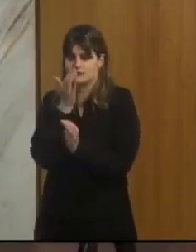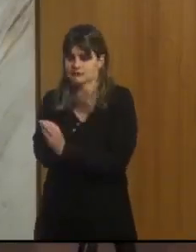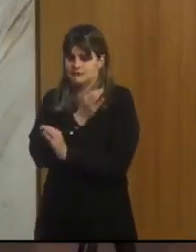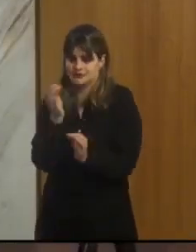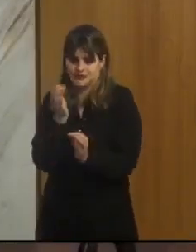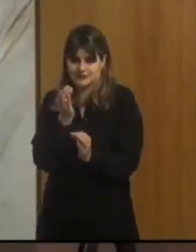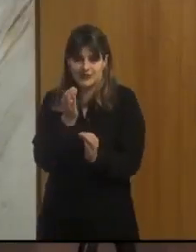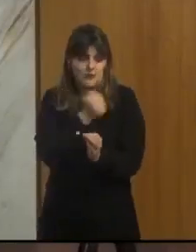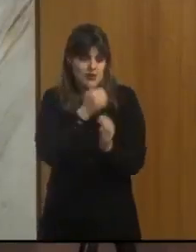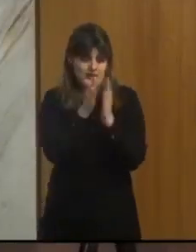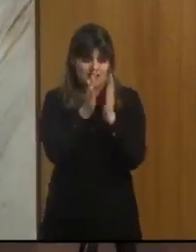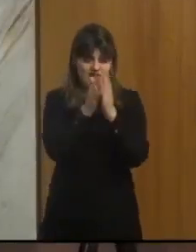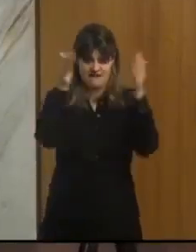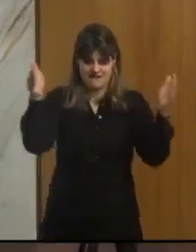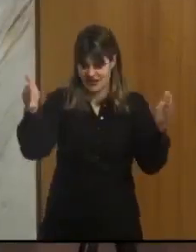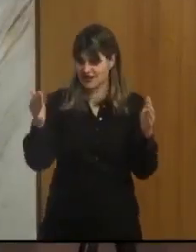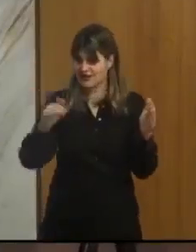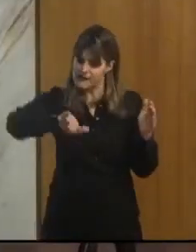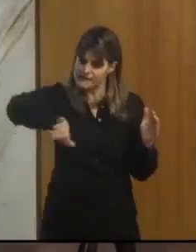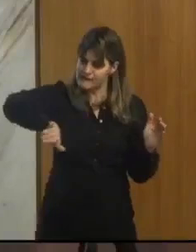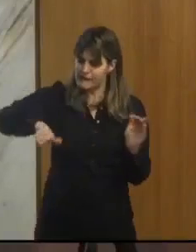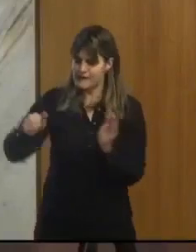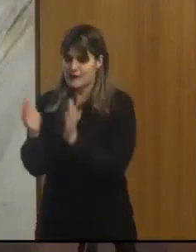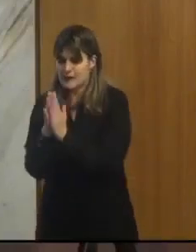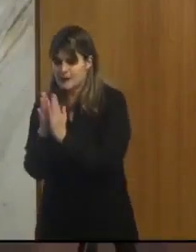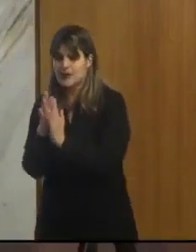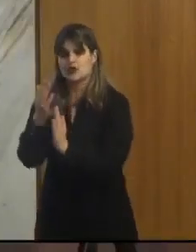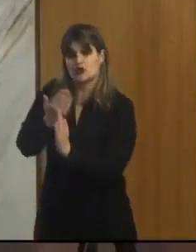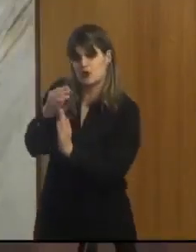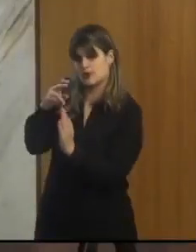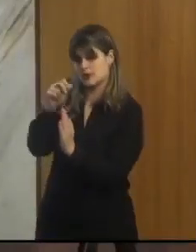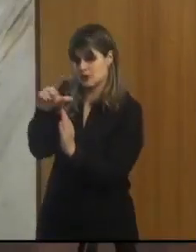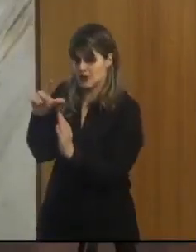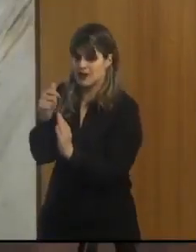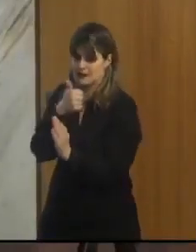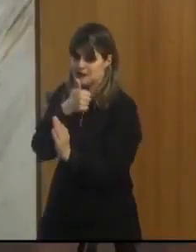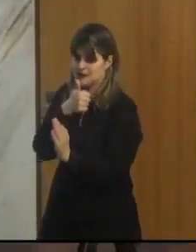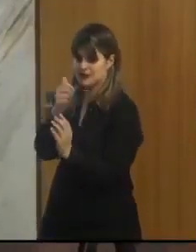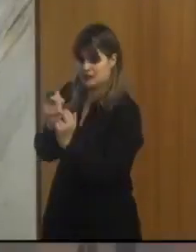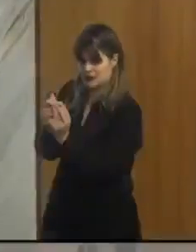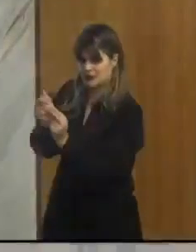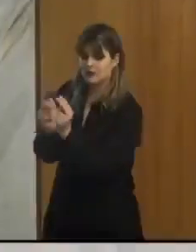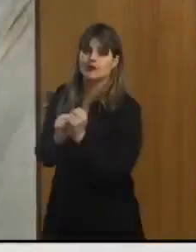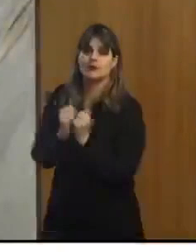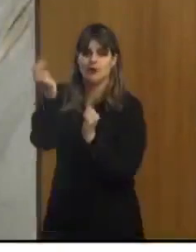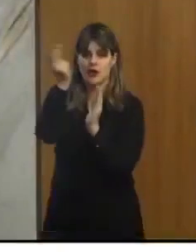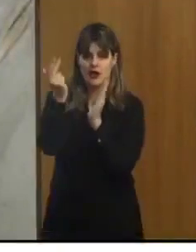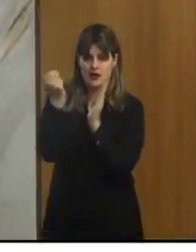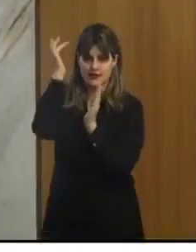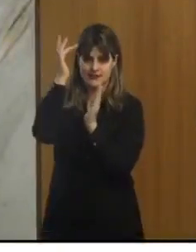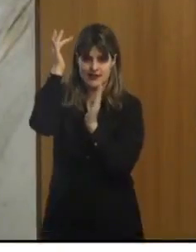da igreja de São Tiago, mandada fazer por Dom Manuel. Continuamos na arte sacra, inventariada